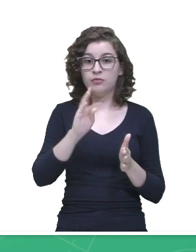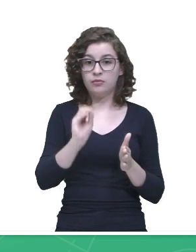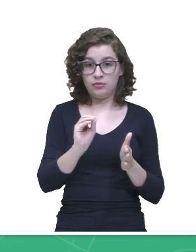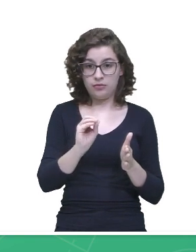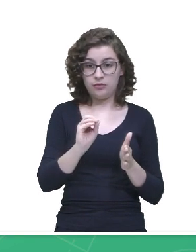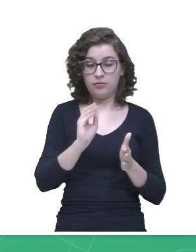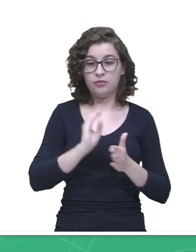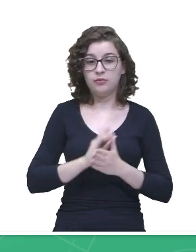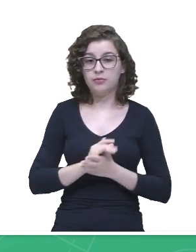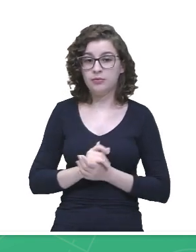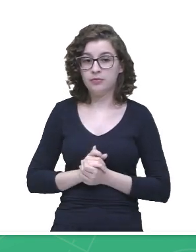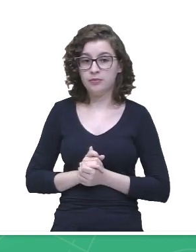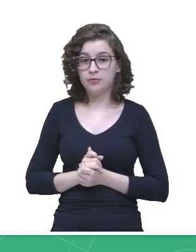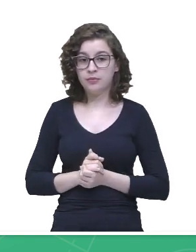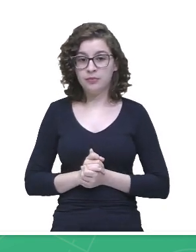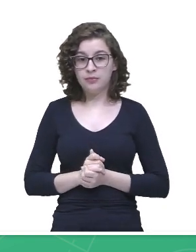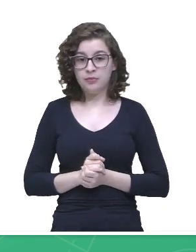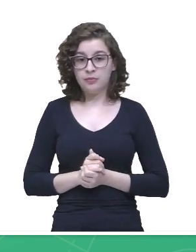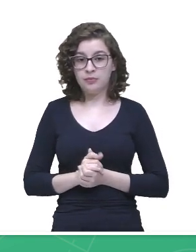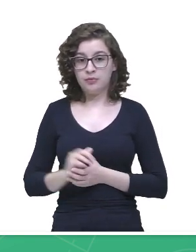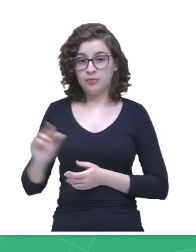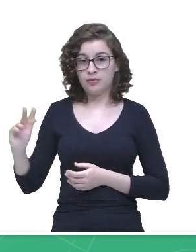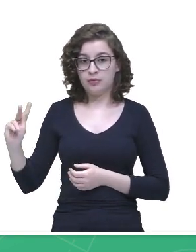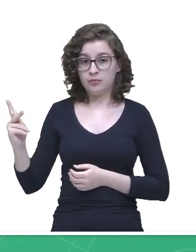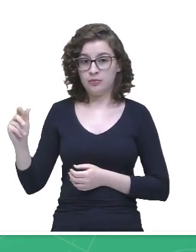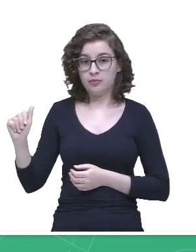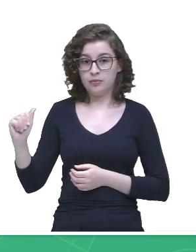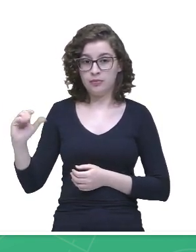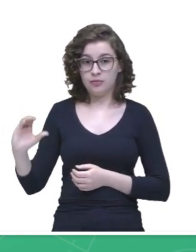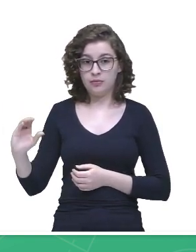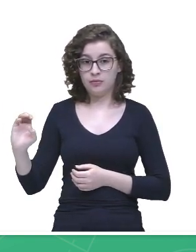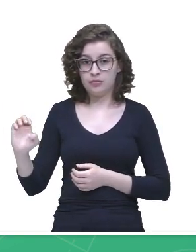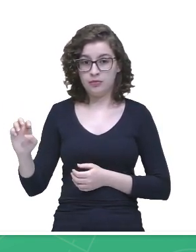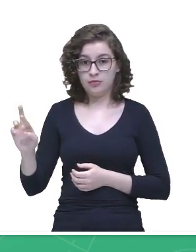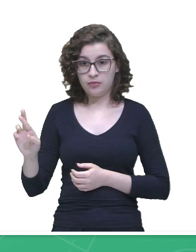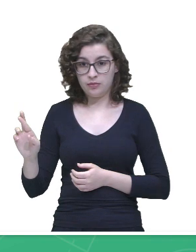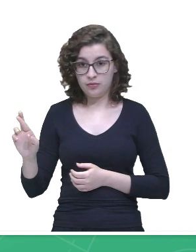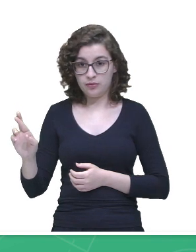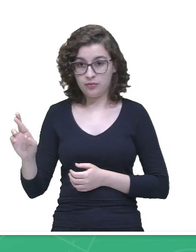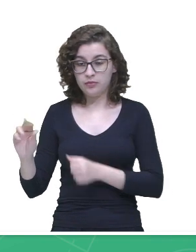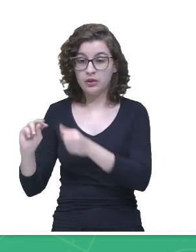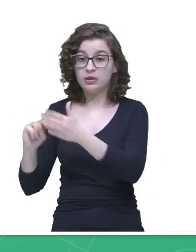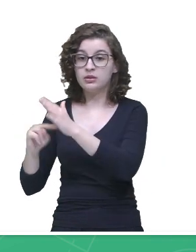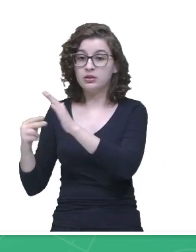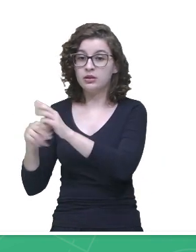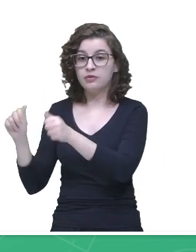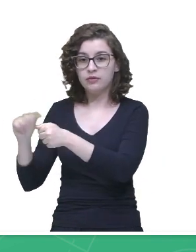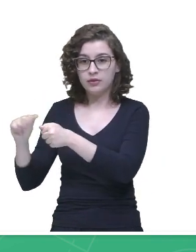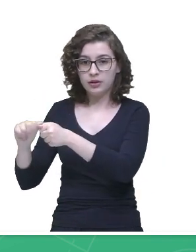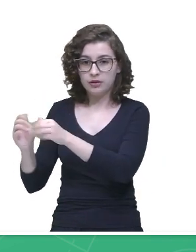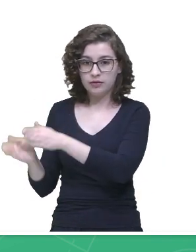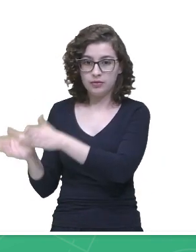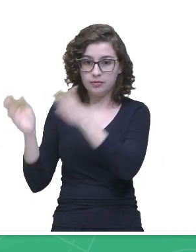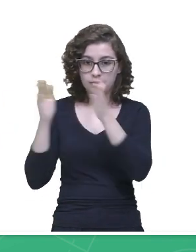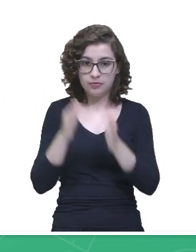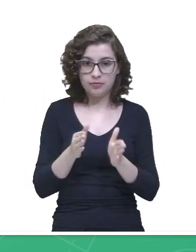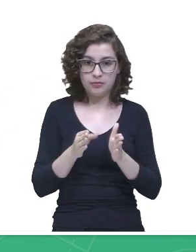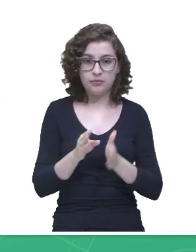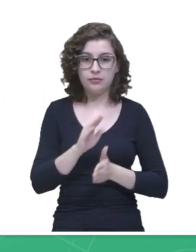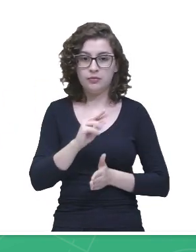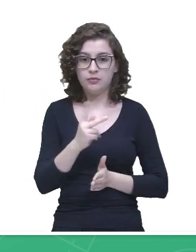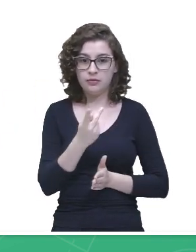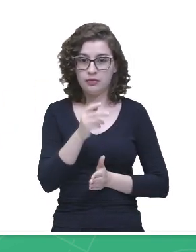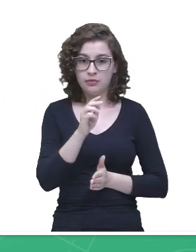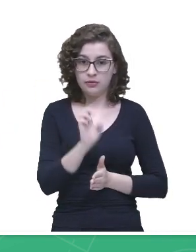escrito, ok? O verbo hacer, para nós é o fazer feito no espanhol, hecho. Estão anotando